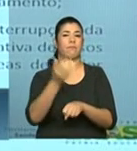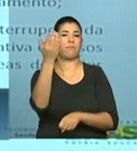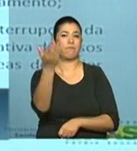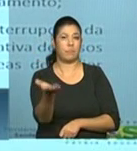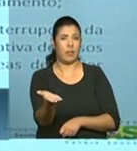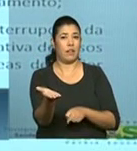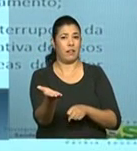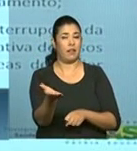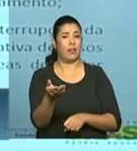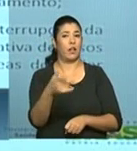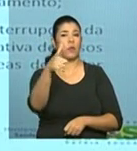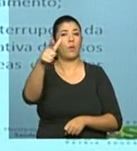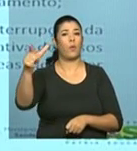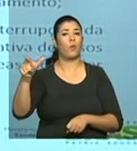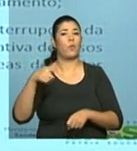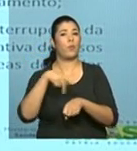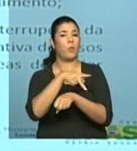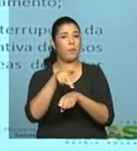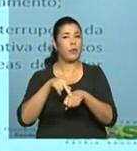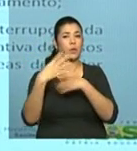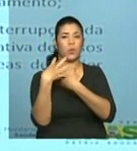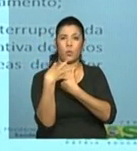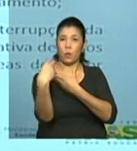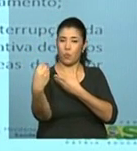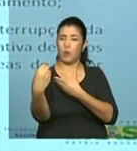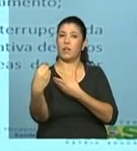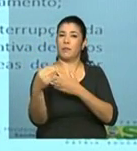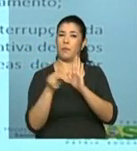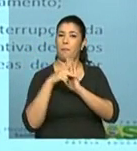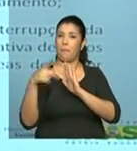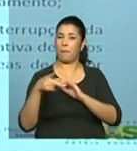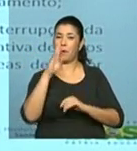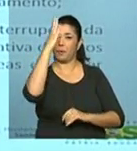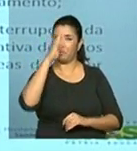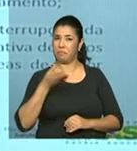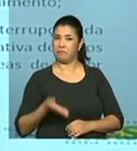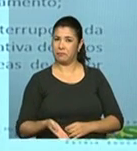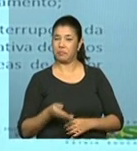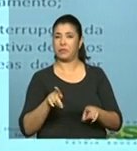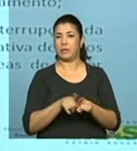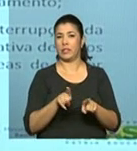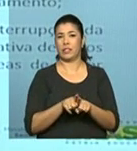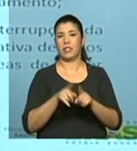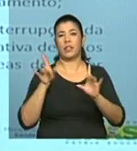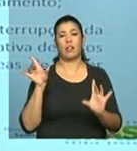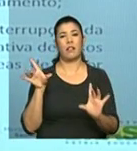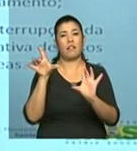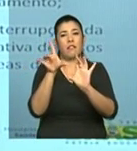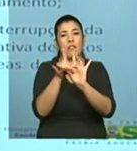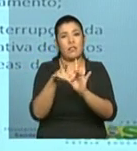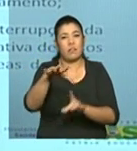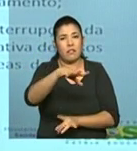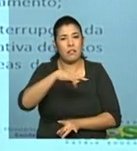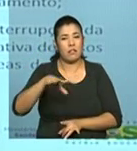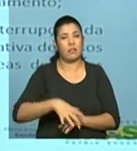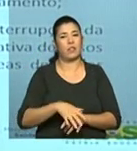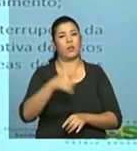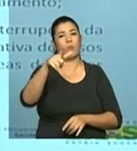vai recomendar aos países que utilizem estratégias similares ao que nós usamos, ou seja, integração com outras